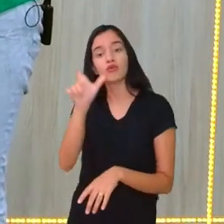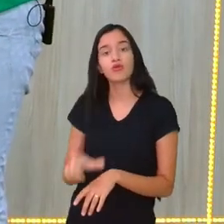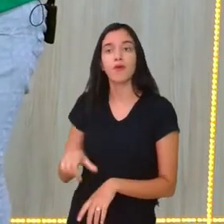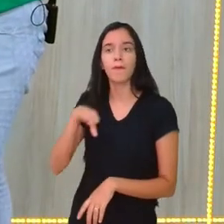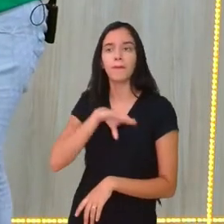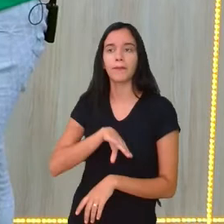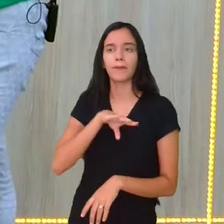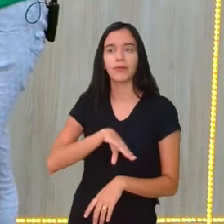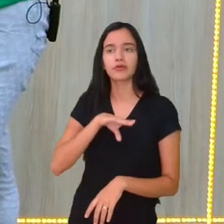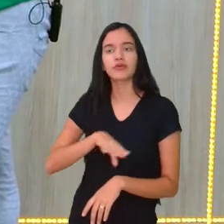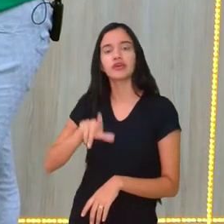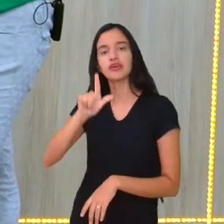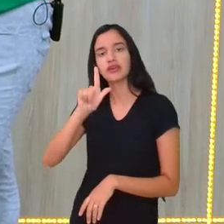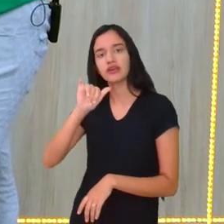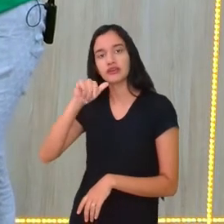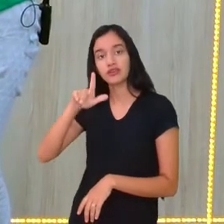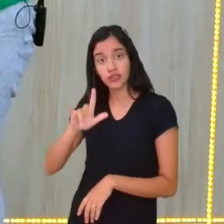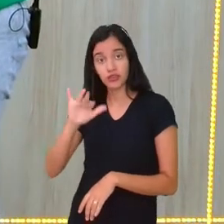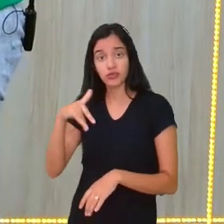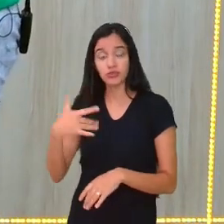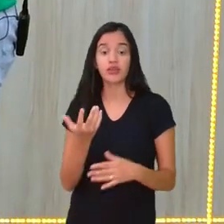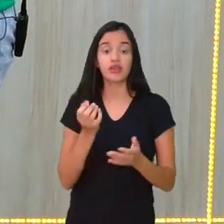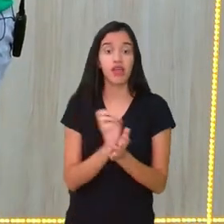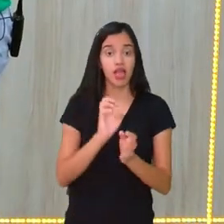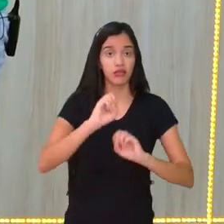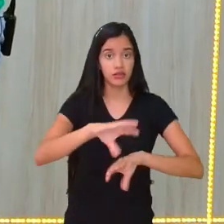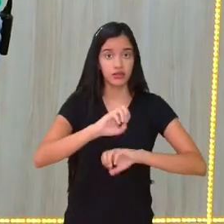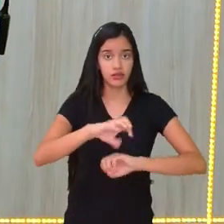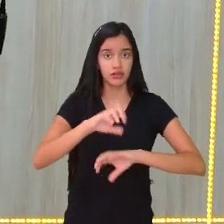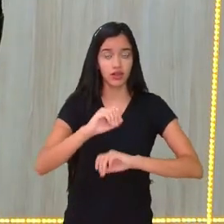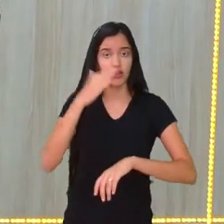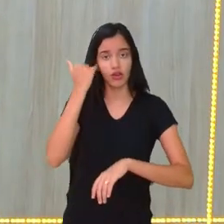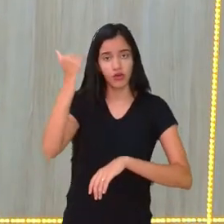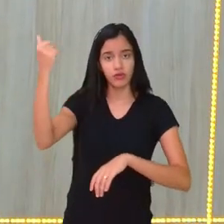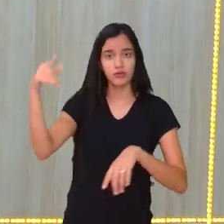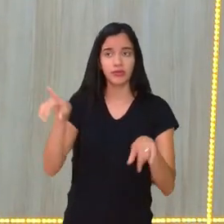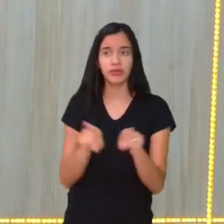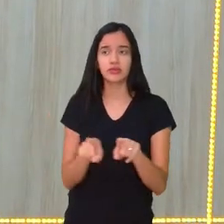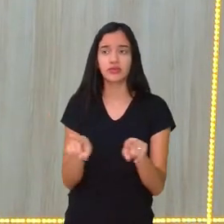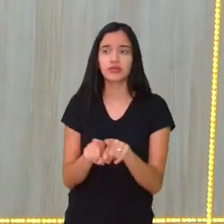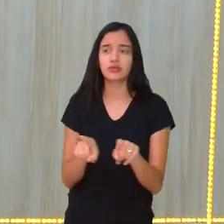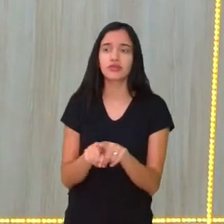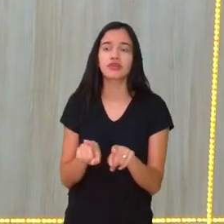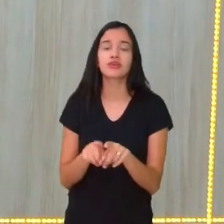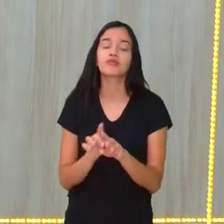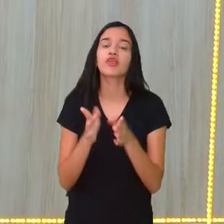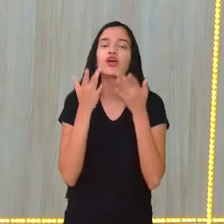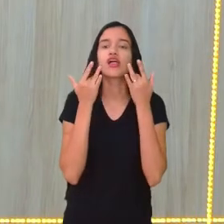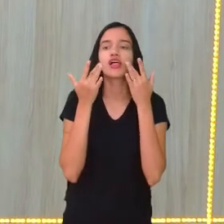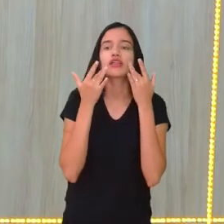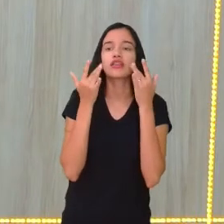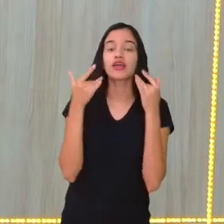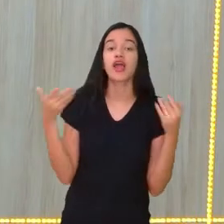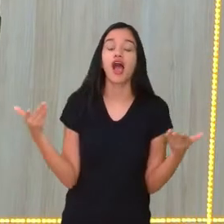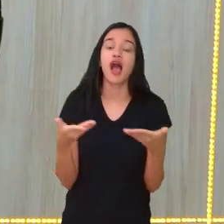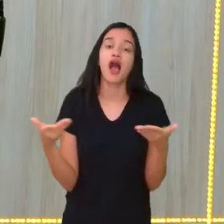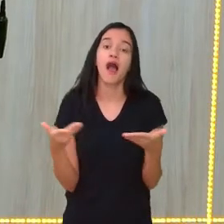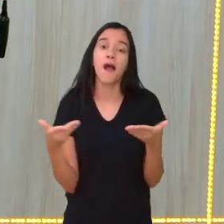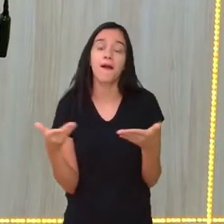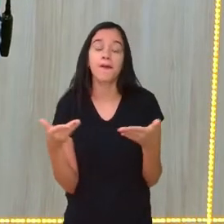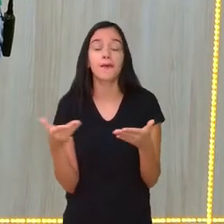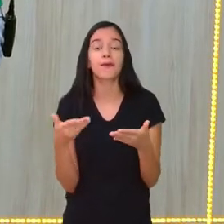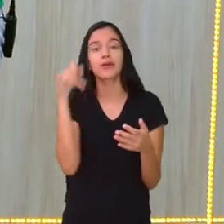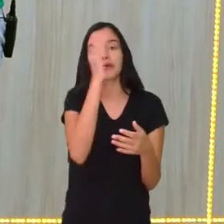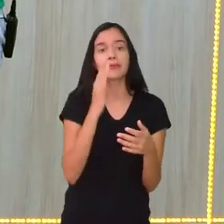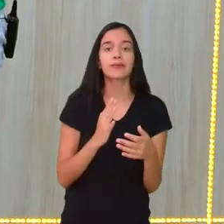que são encenadas até os dias de hoje, como é o caso do famoso Auto da Barca do Inferno. Já no Brasil, contamos com grandes